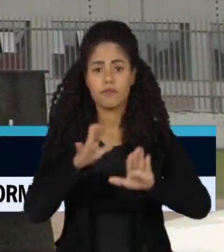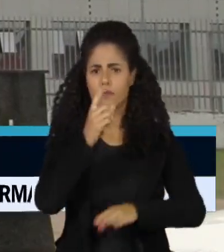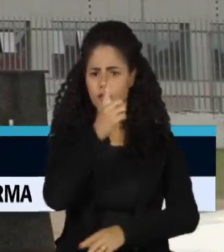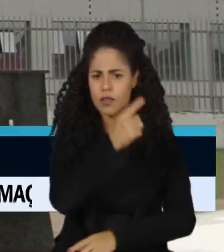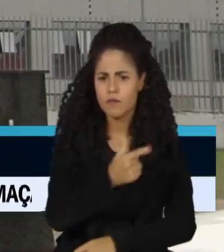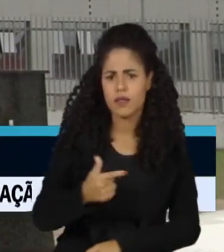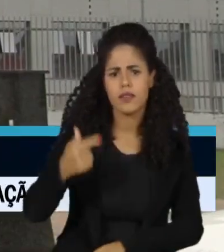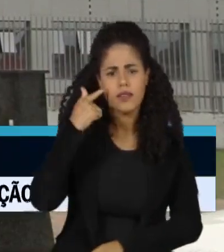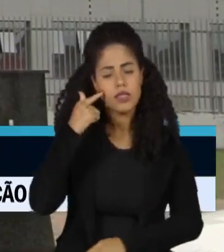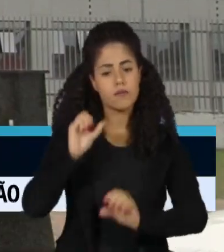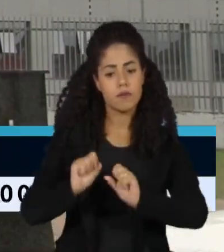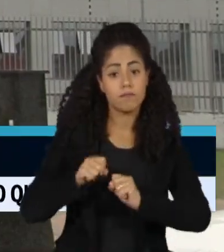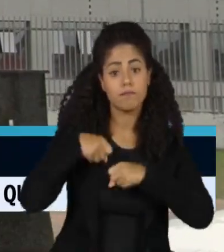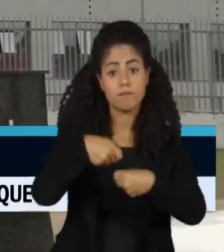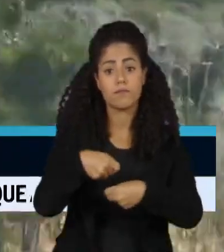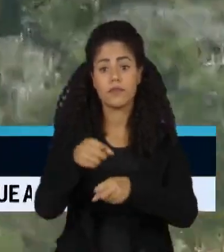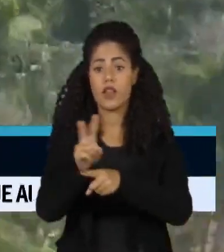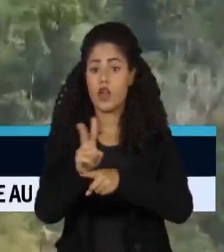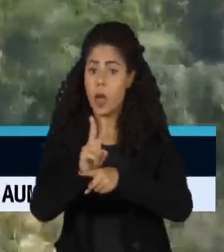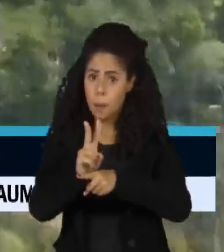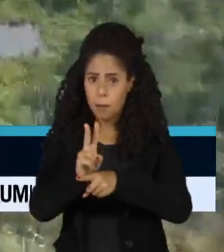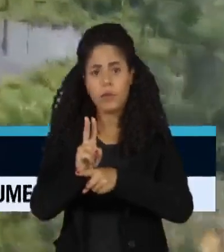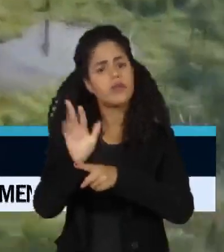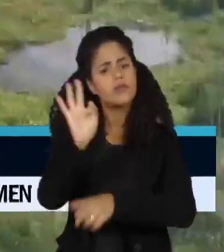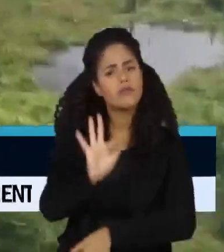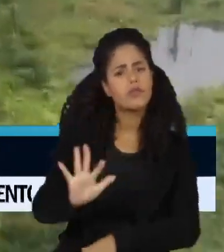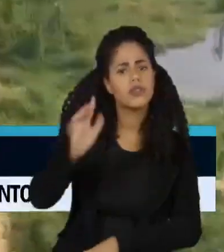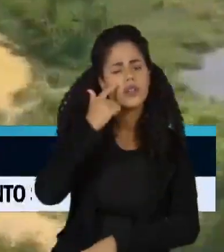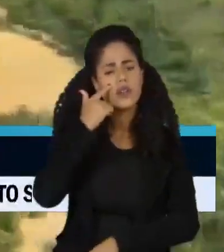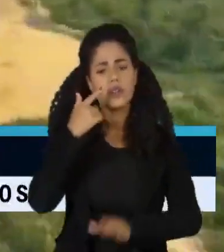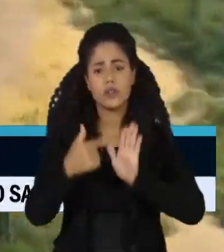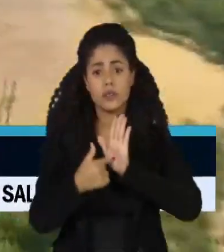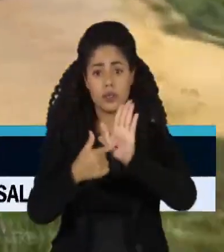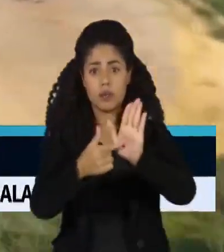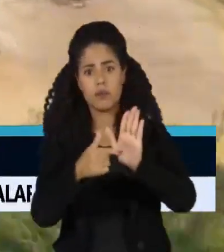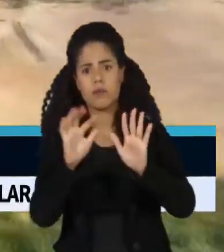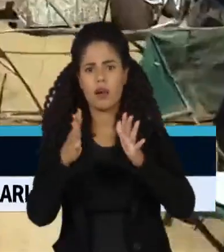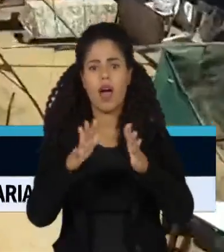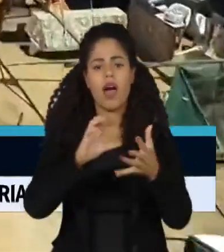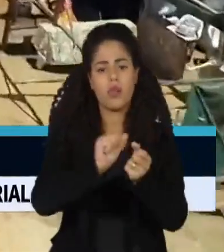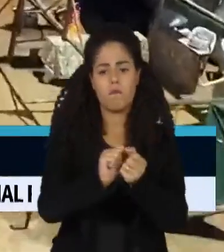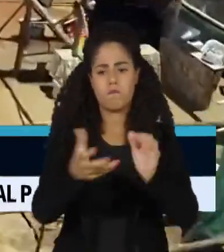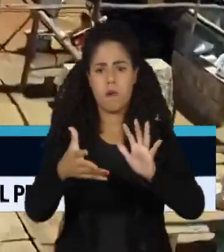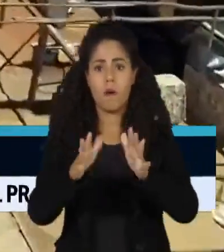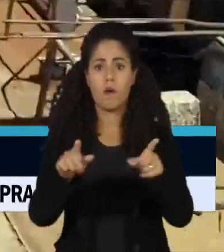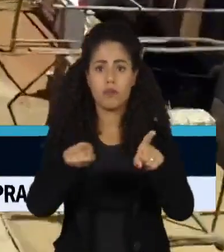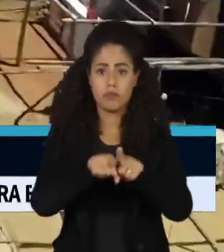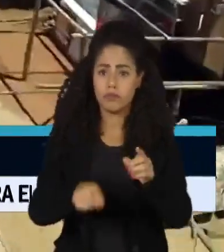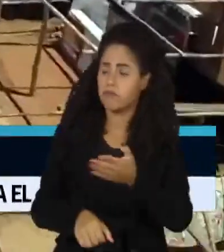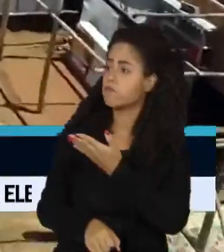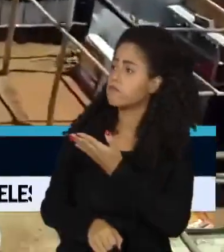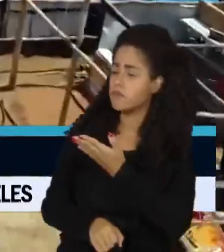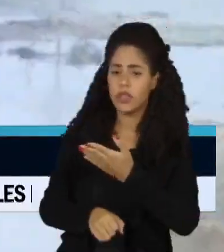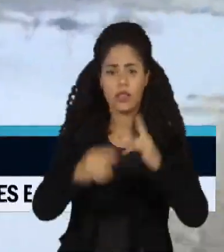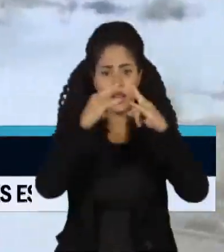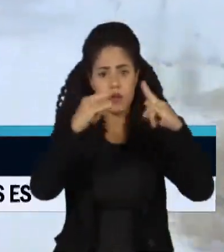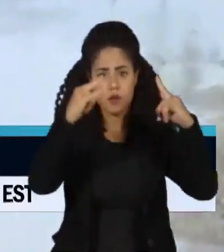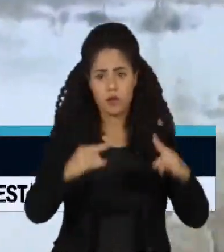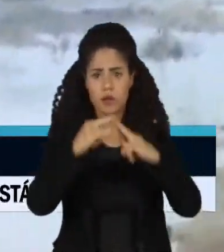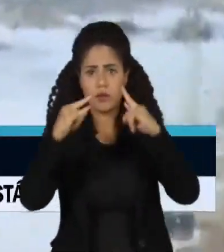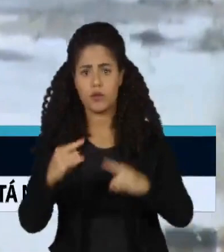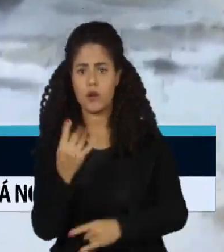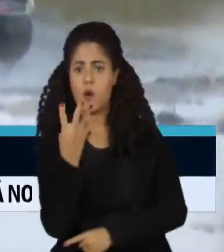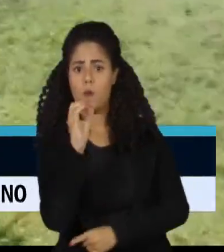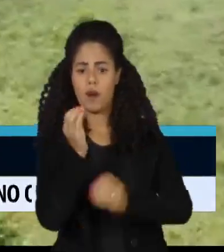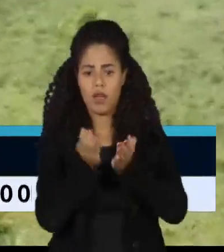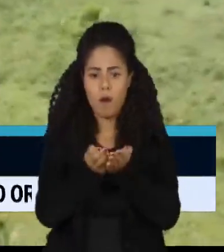da Força Tarefa, a Polícia Federal divulgou um balanço parcial. Foram destruídos um garimpo, uma base de suporte logístico, 40